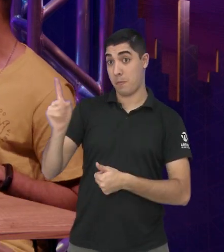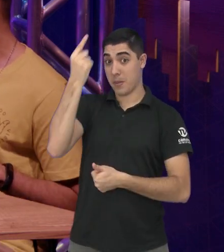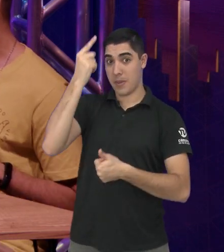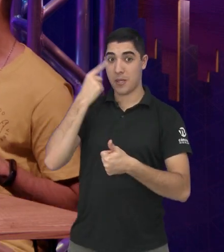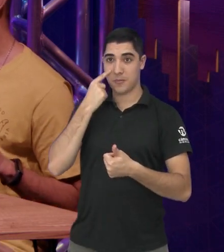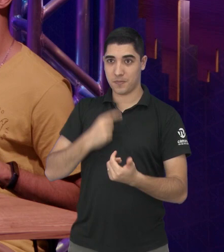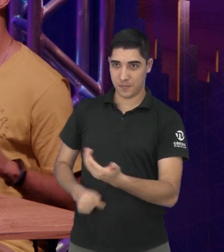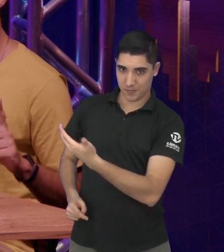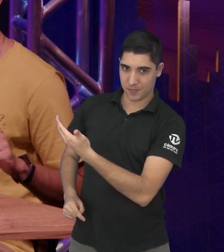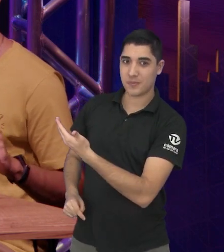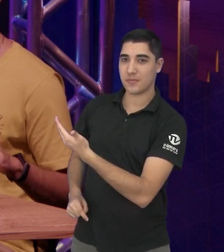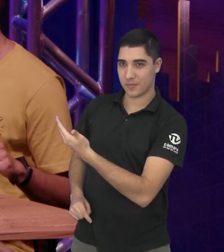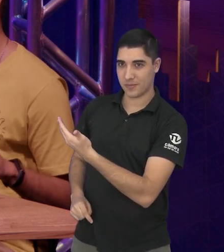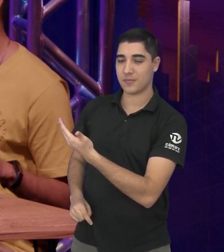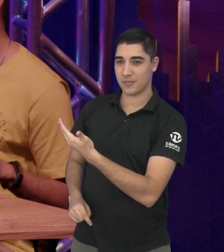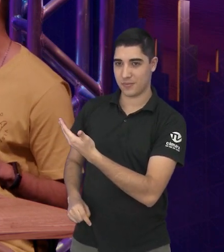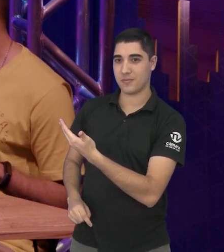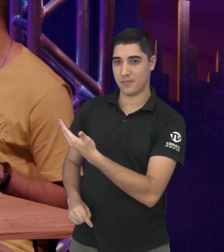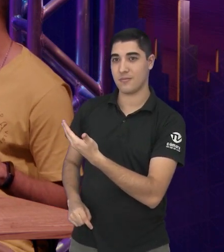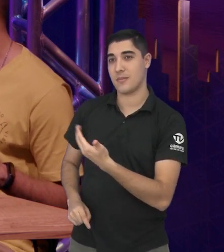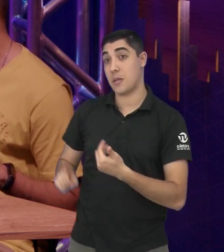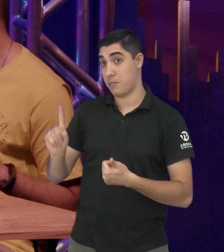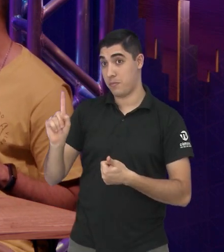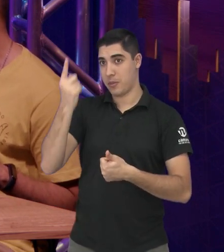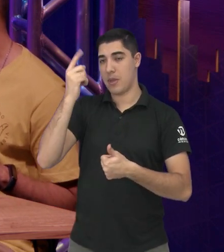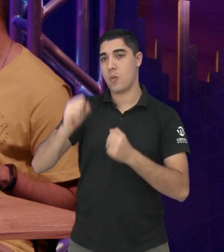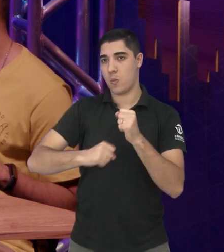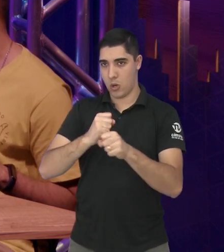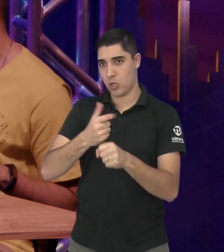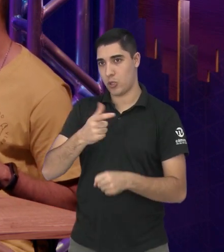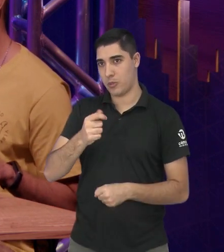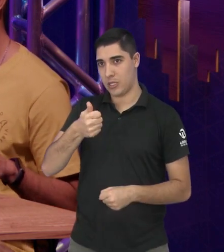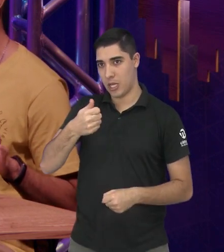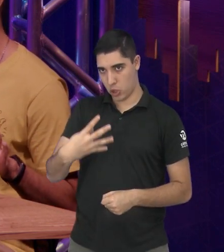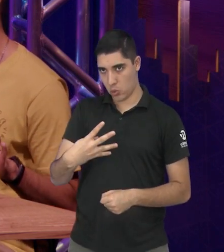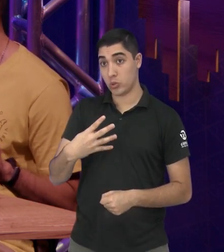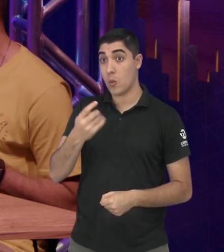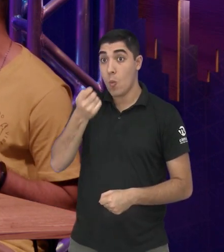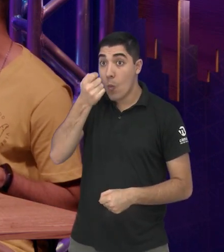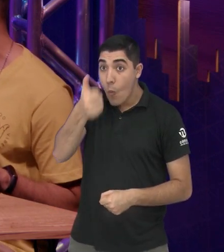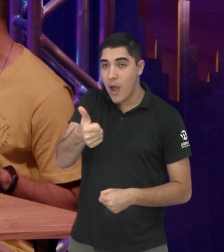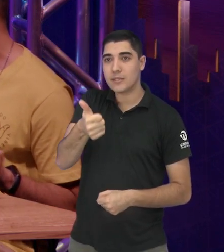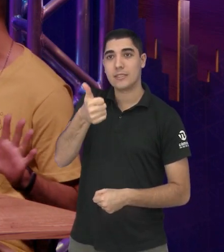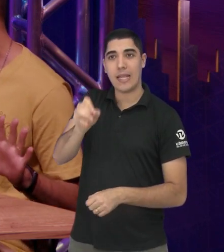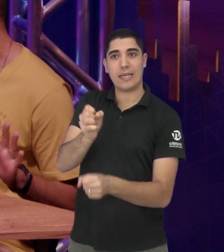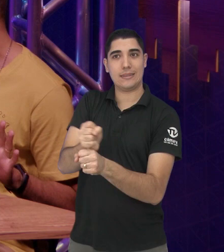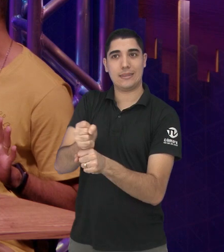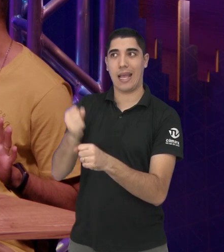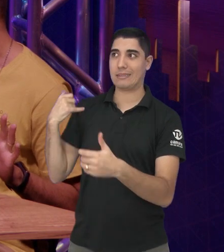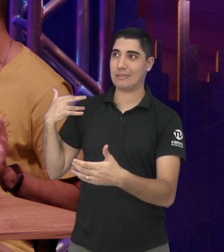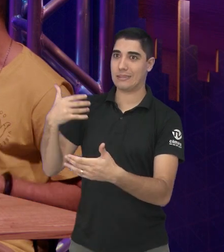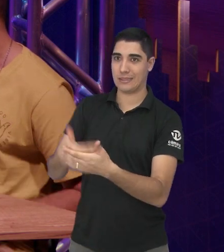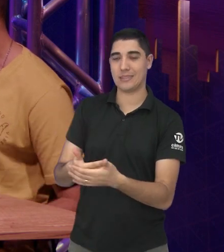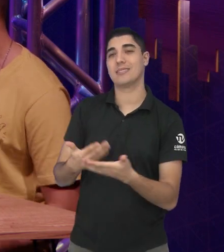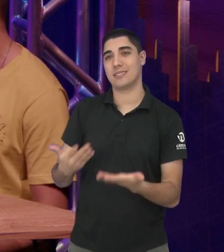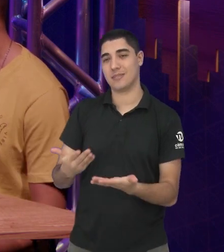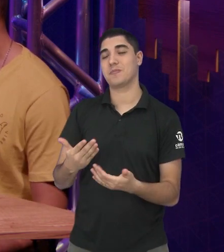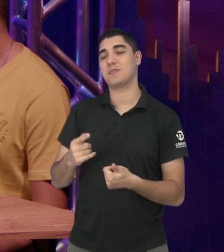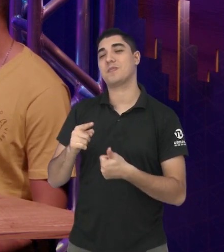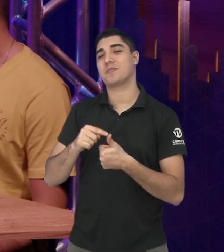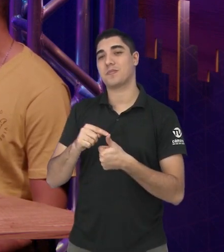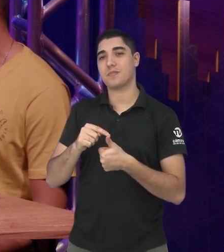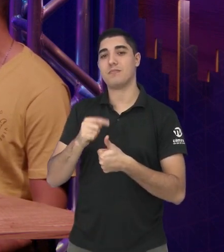primeiro lugar, Ex Machina, ele colocou. Filme de 2014, está fazendo quase 10 anos, mas ainda é atual,